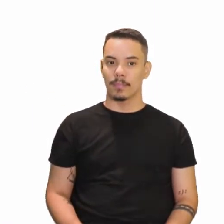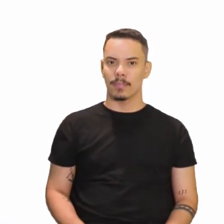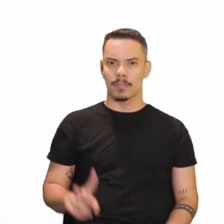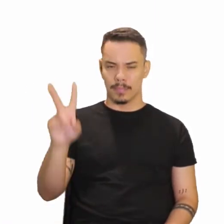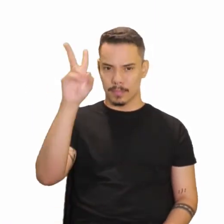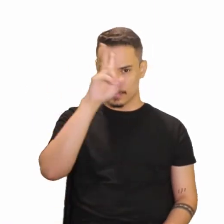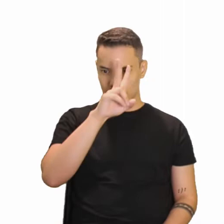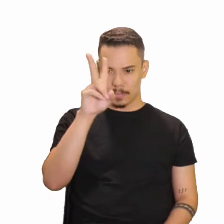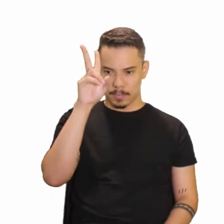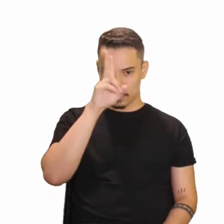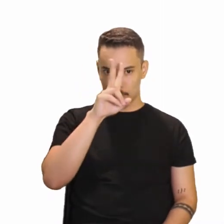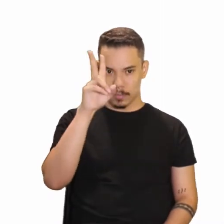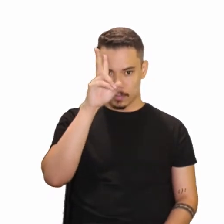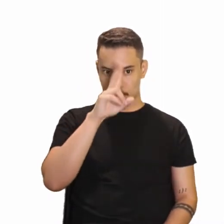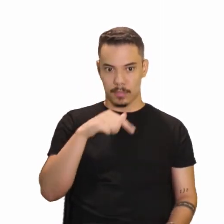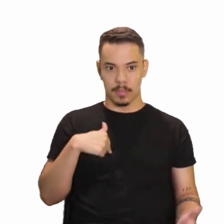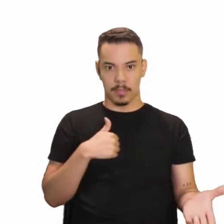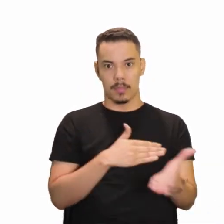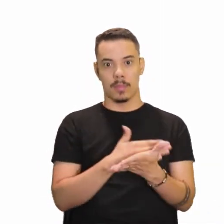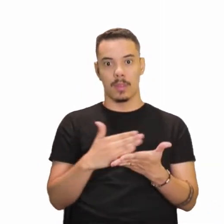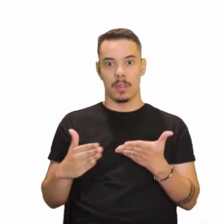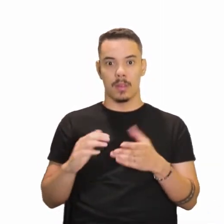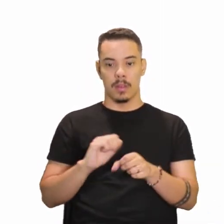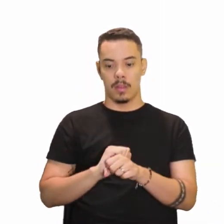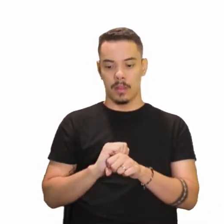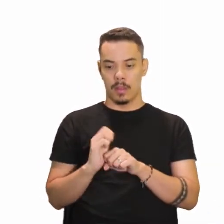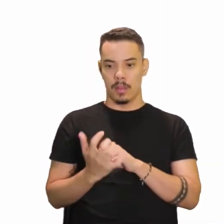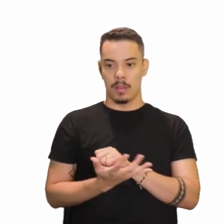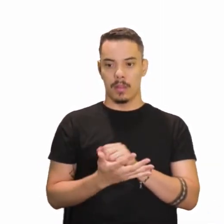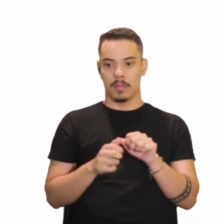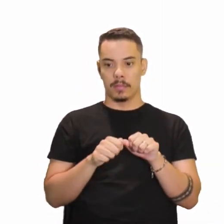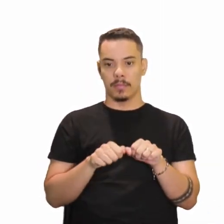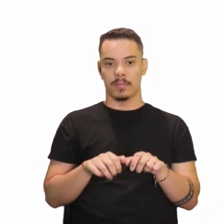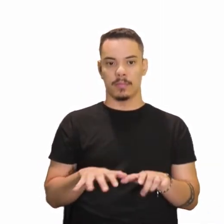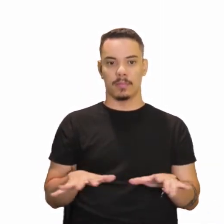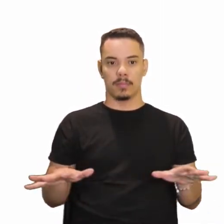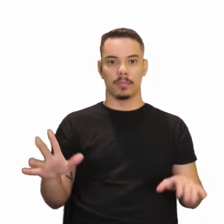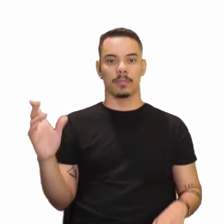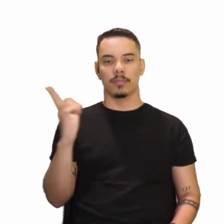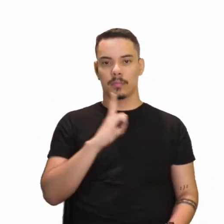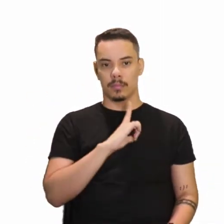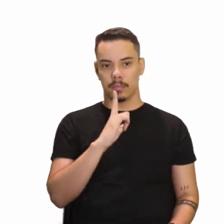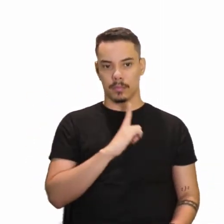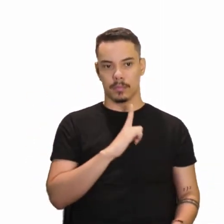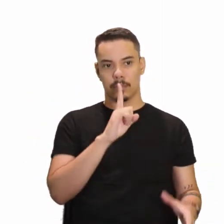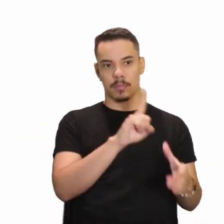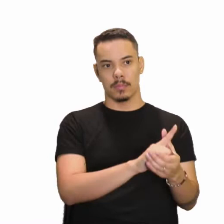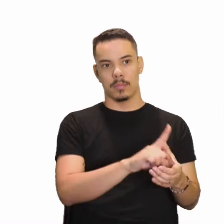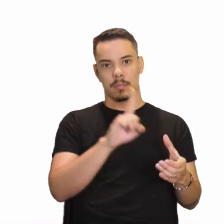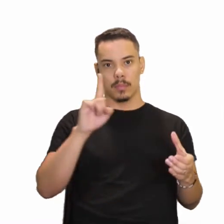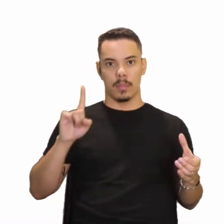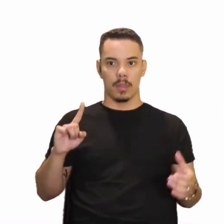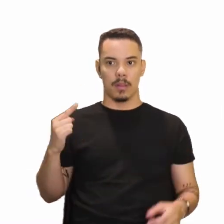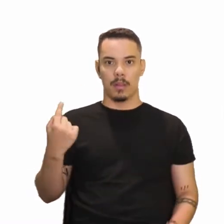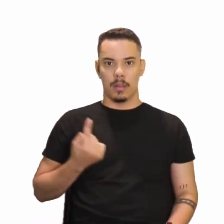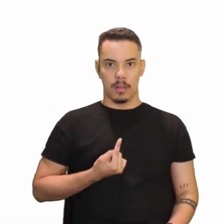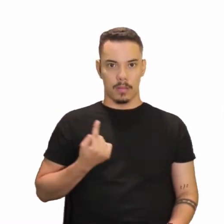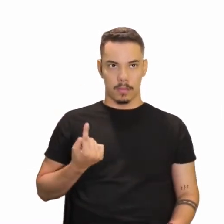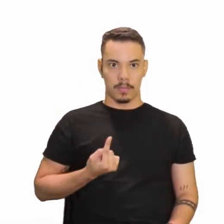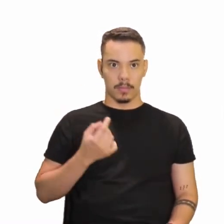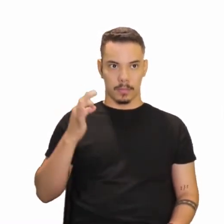lembra daquele quando começou a pandemia aí o isolamento social tá certo